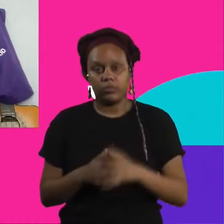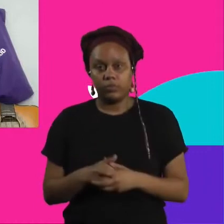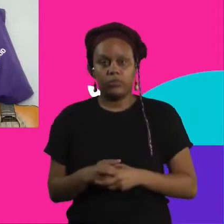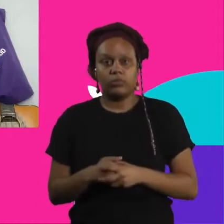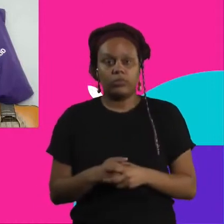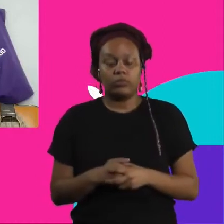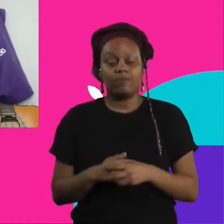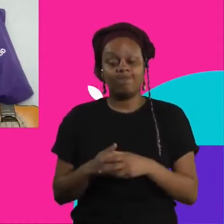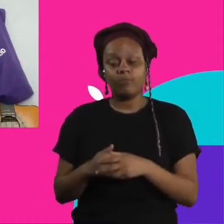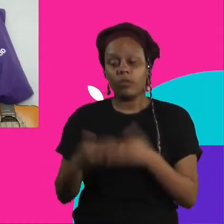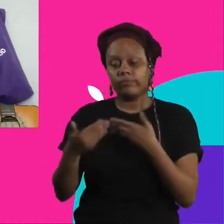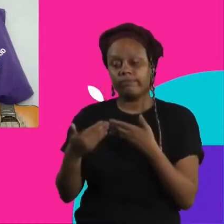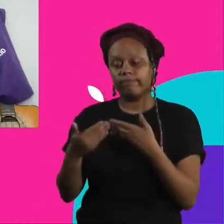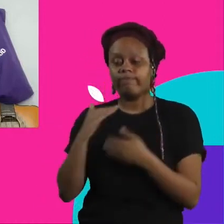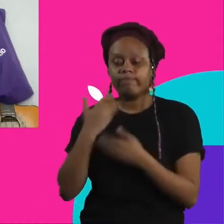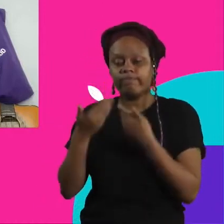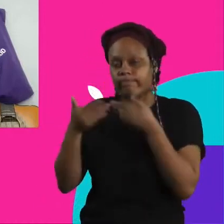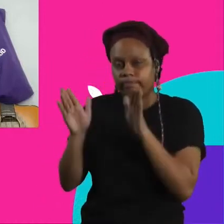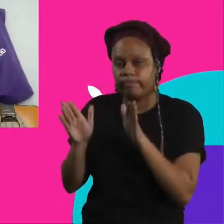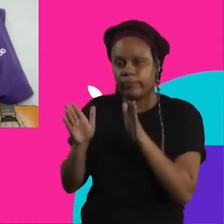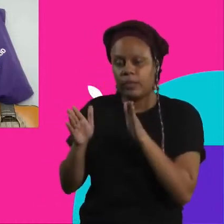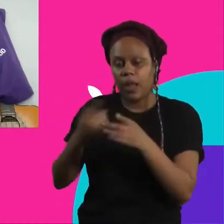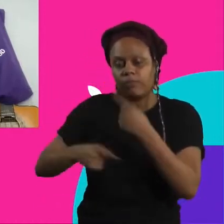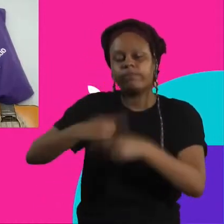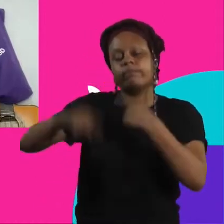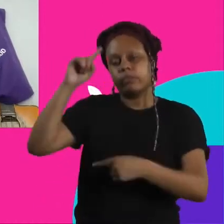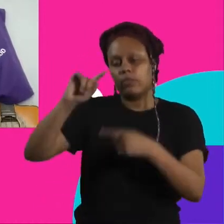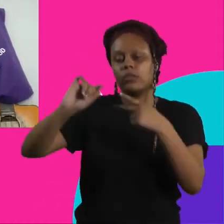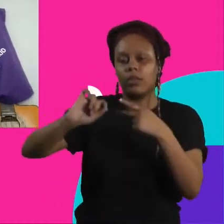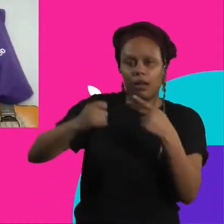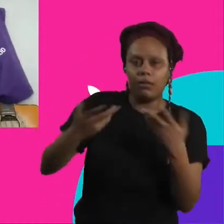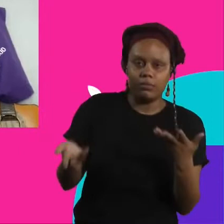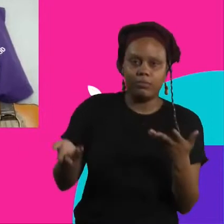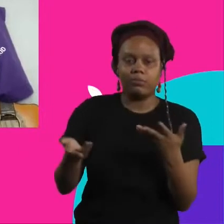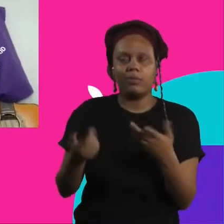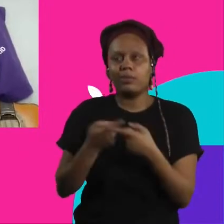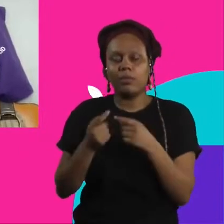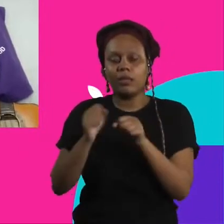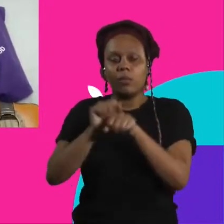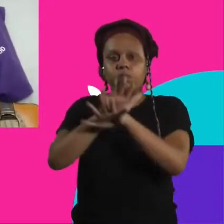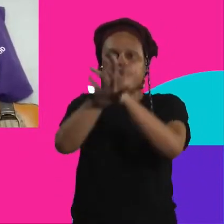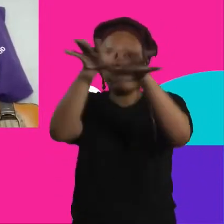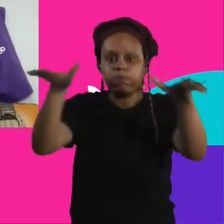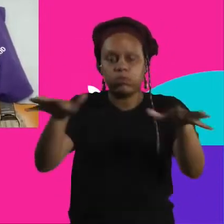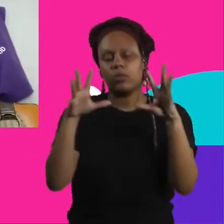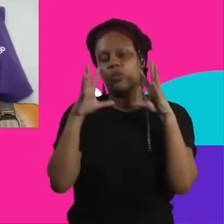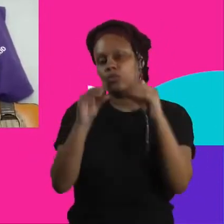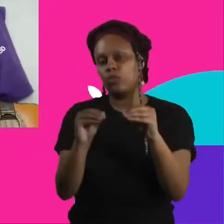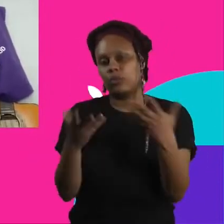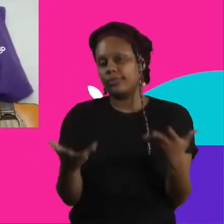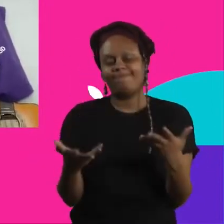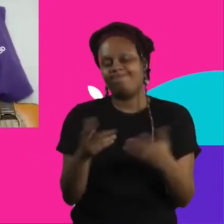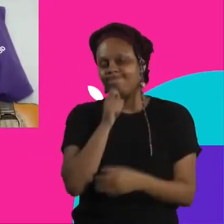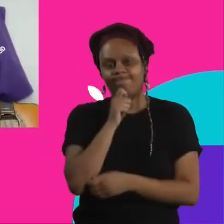Open Banking, do Pix, né, que são evoluções, mas que acabam não atingindo a grande massa, né? Então, como a gente está no evento de impacto social, eu